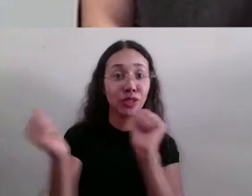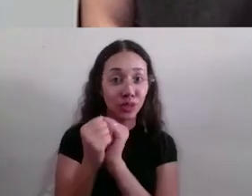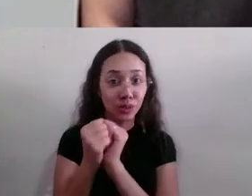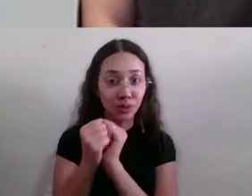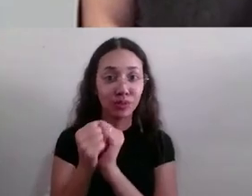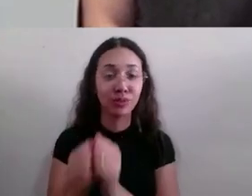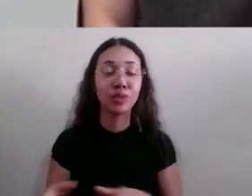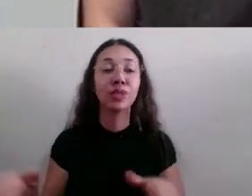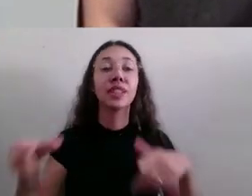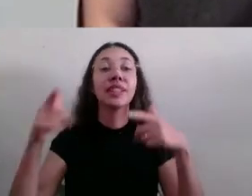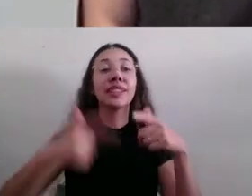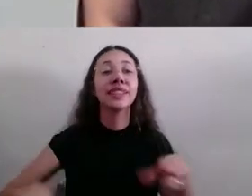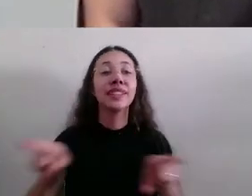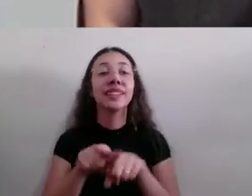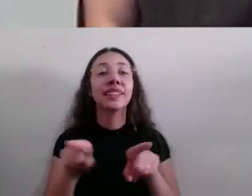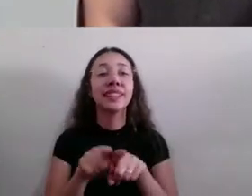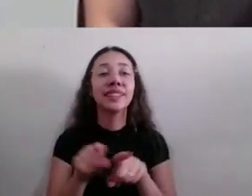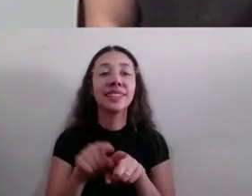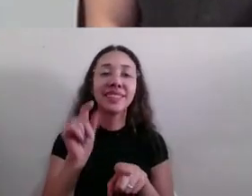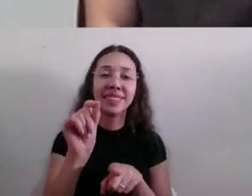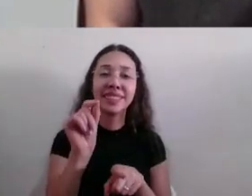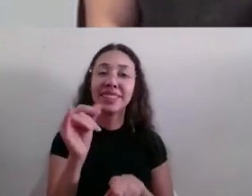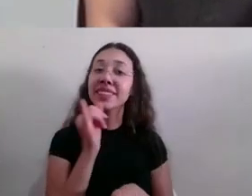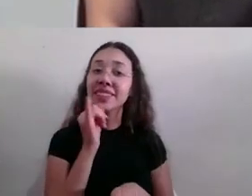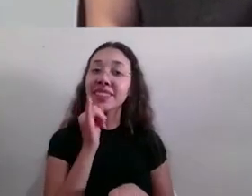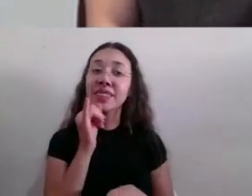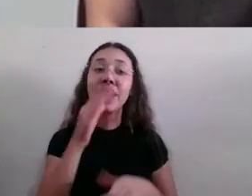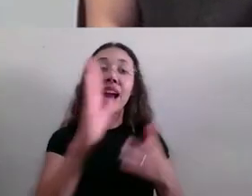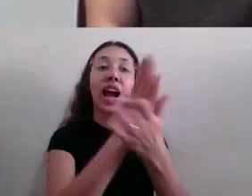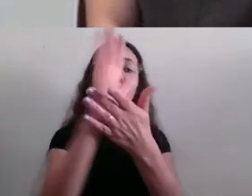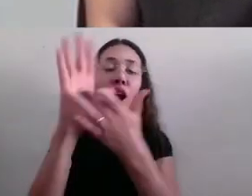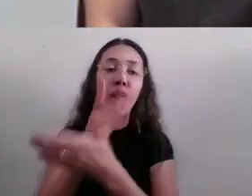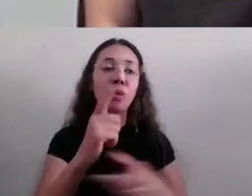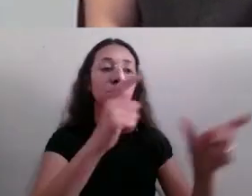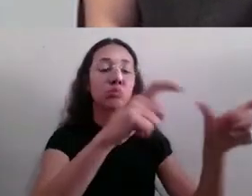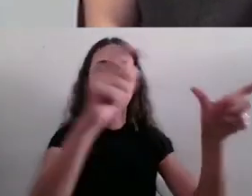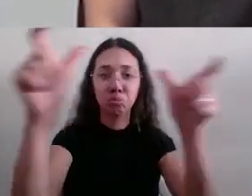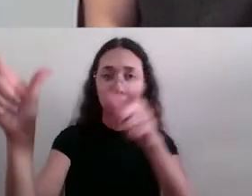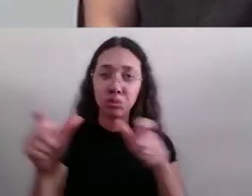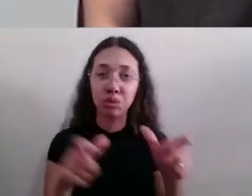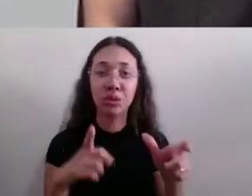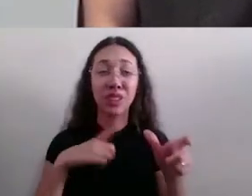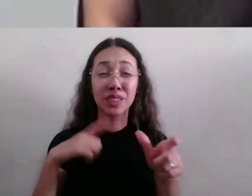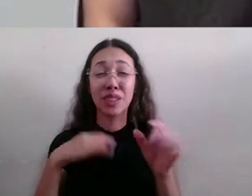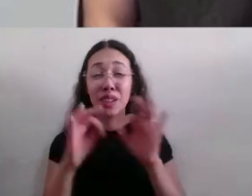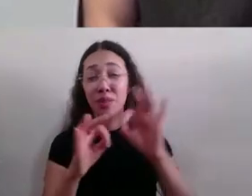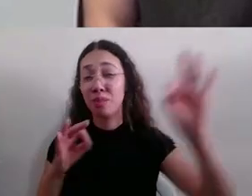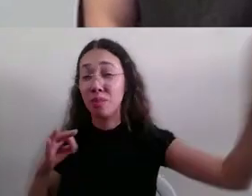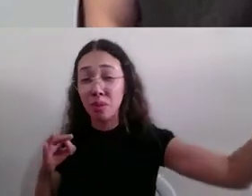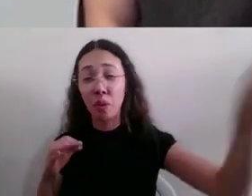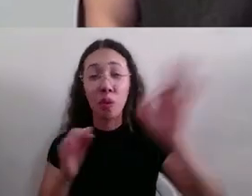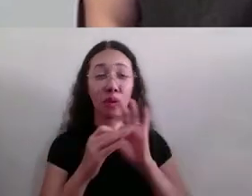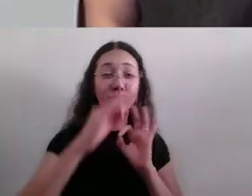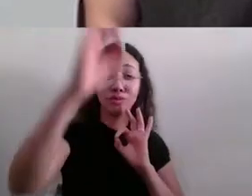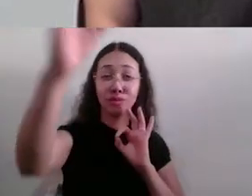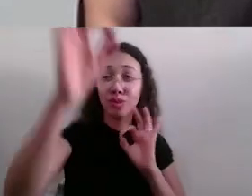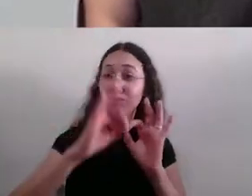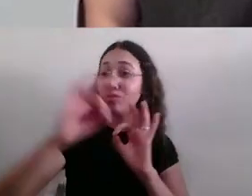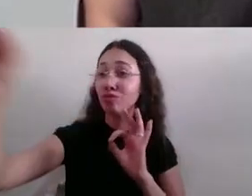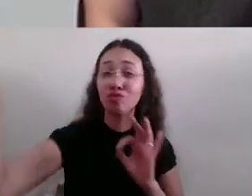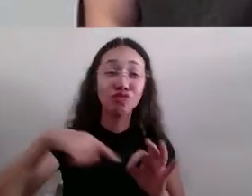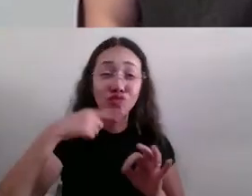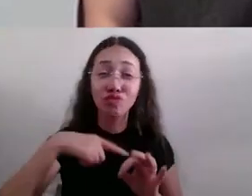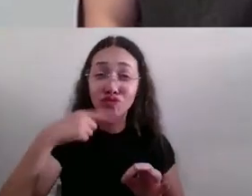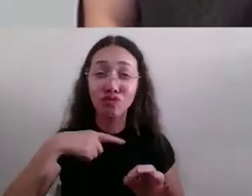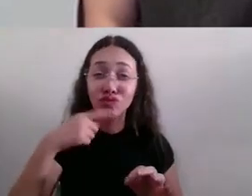se permitir que algumas unidades que estivessem numa situação muito distante, com dificuldade de realização de